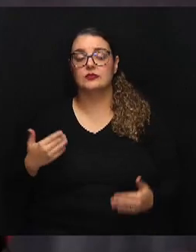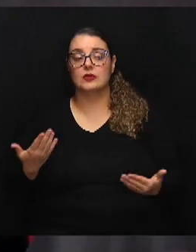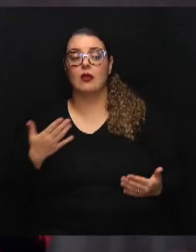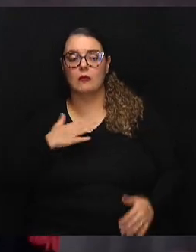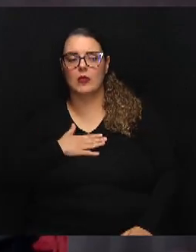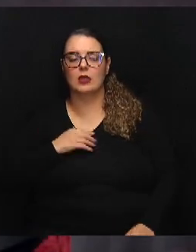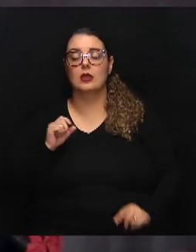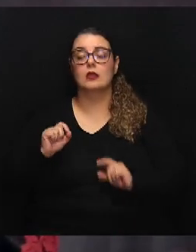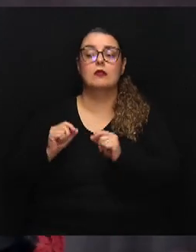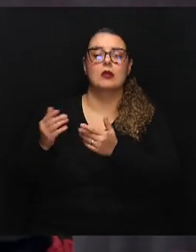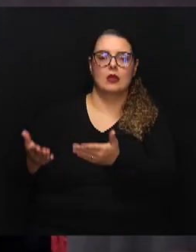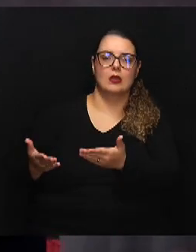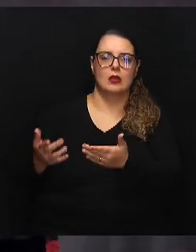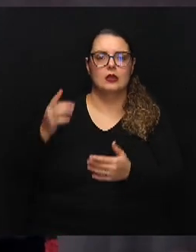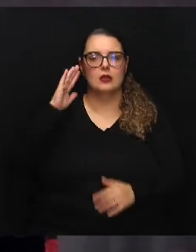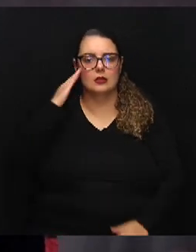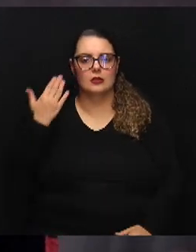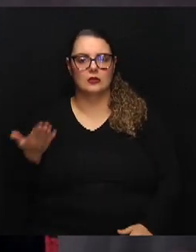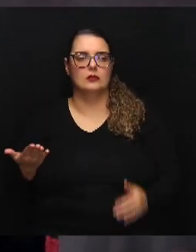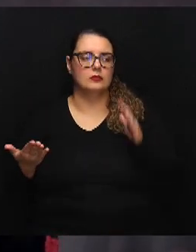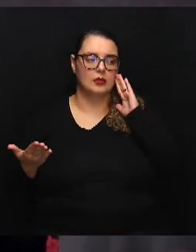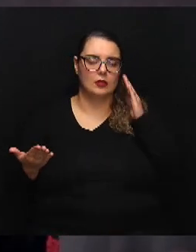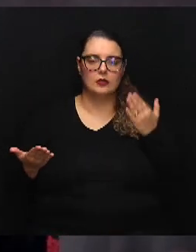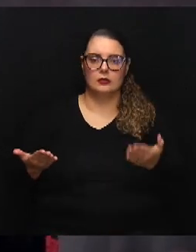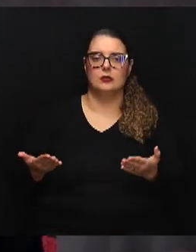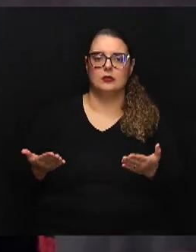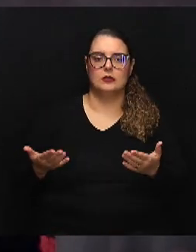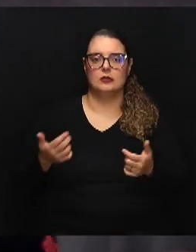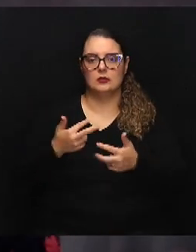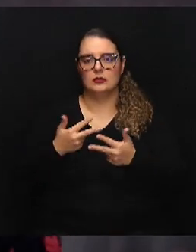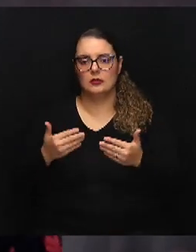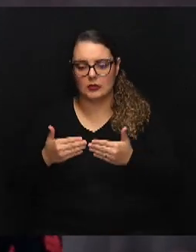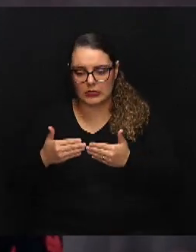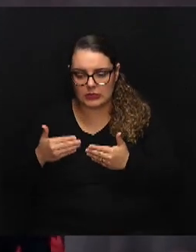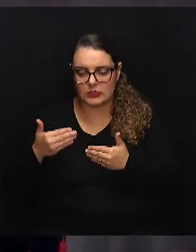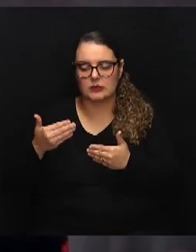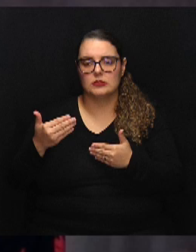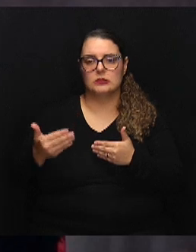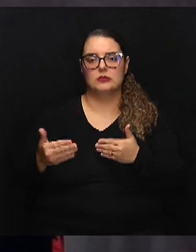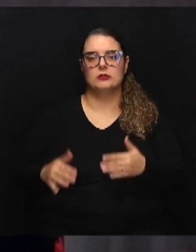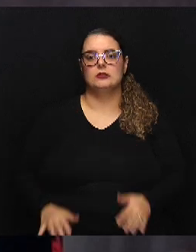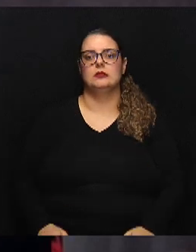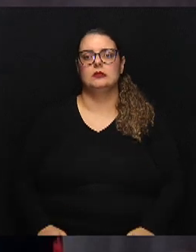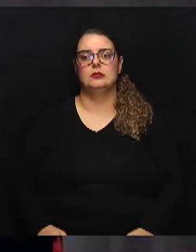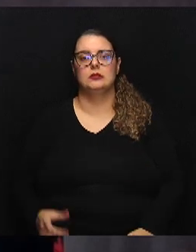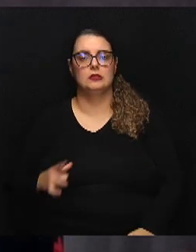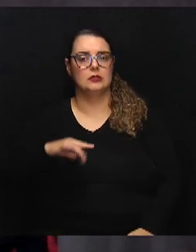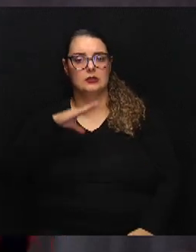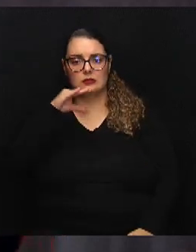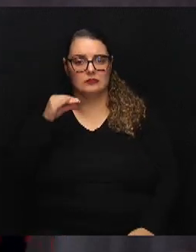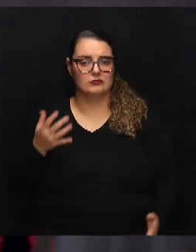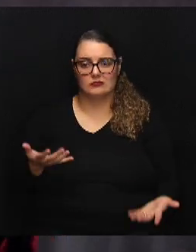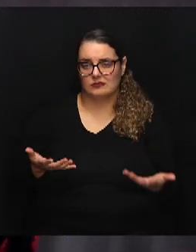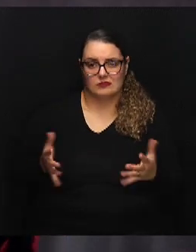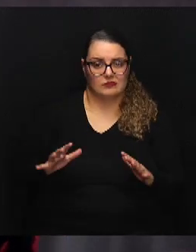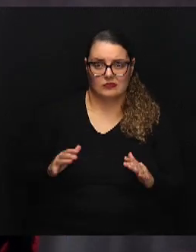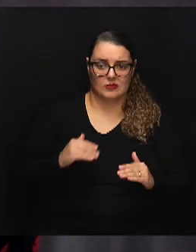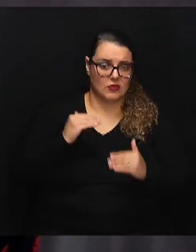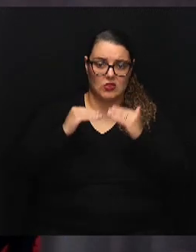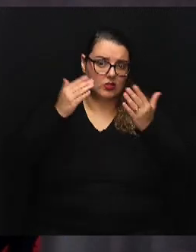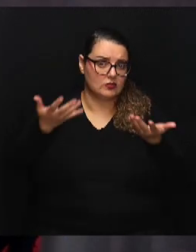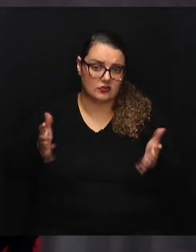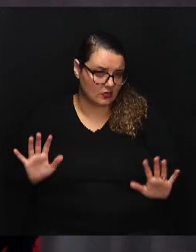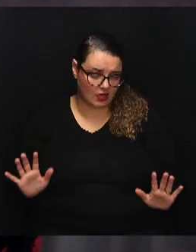esse entendimento tem que ter, senão a coisa começa a se estender e tem muito adolescente que não quer, né? Não quer crescer,